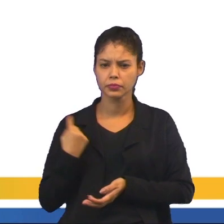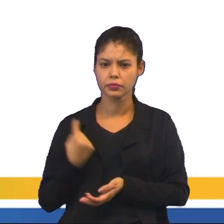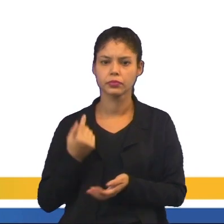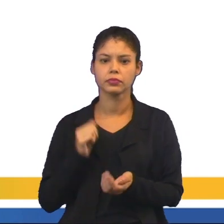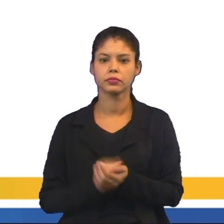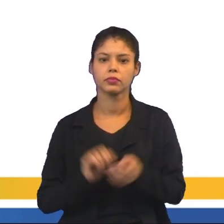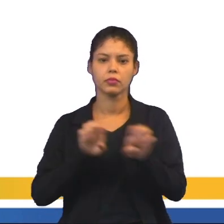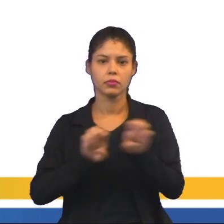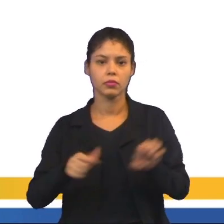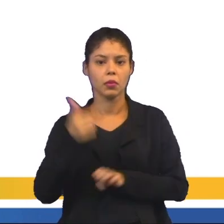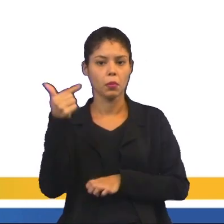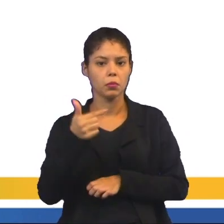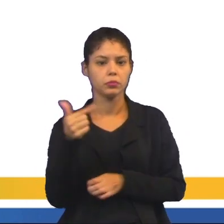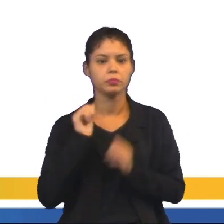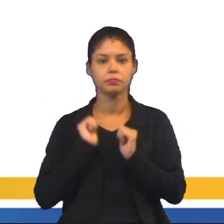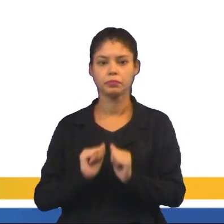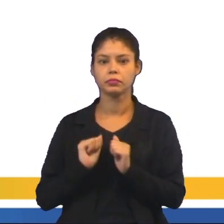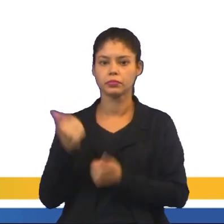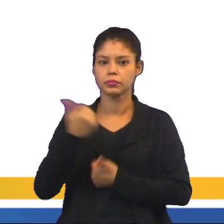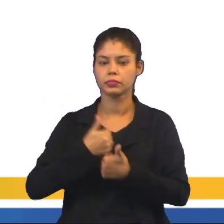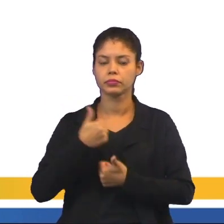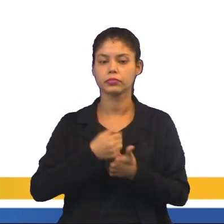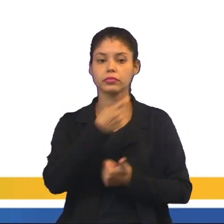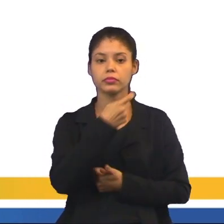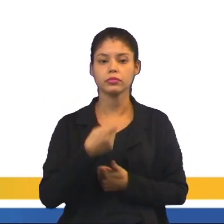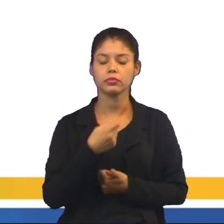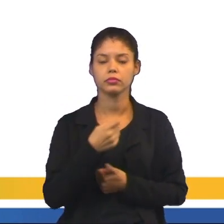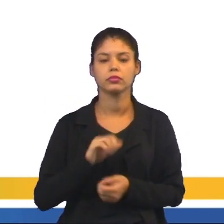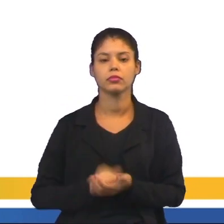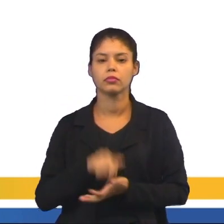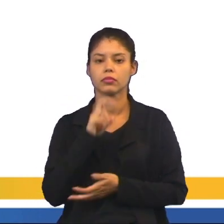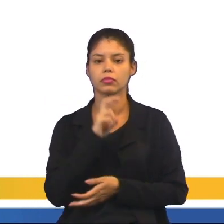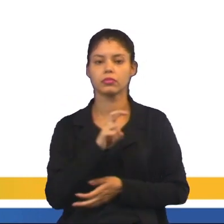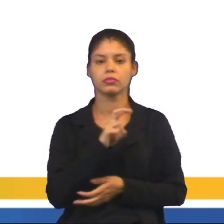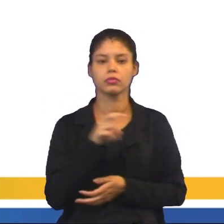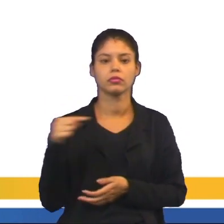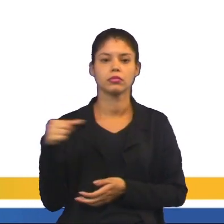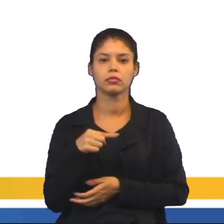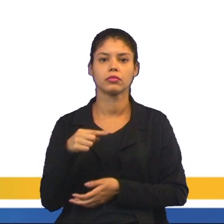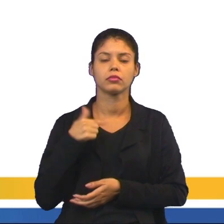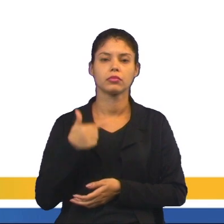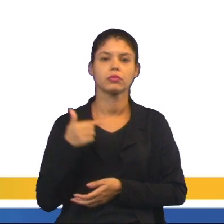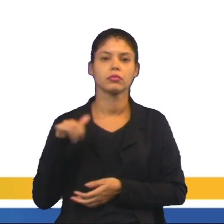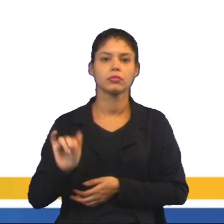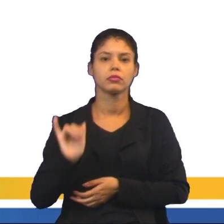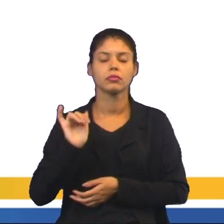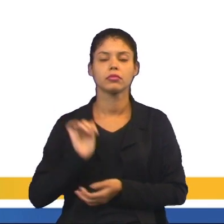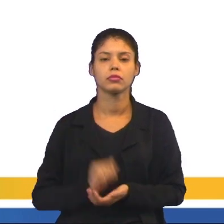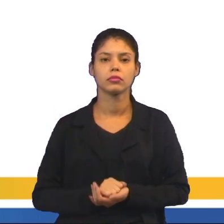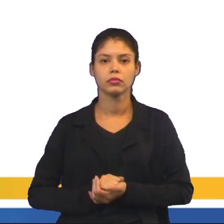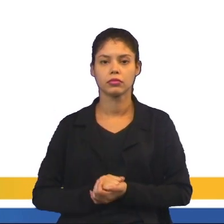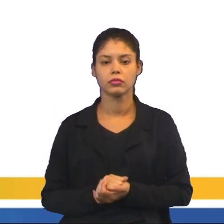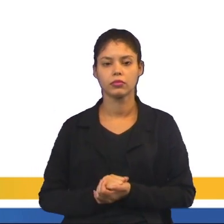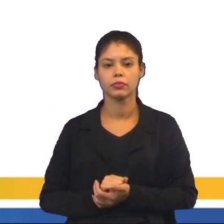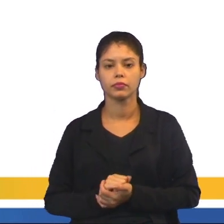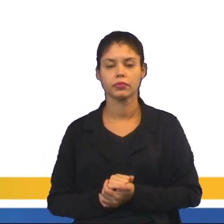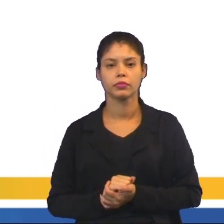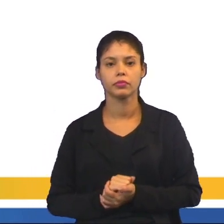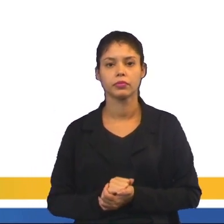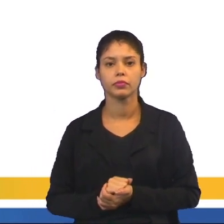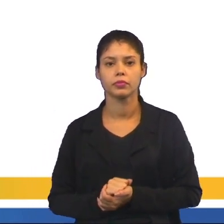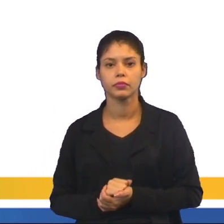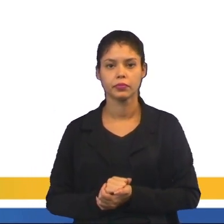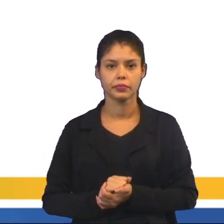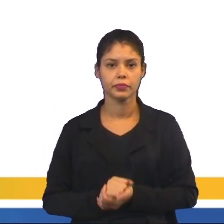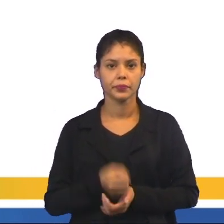isolado, na equação 2, podemos substituir x por 5 menos